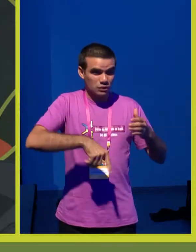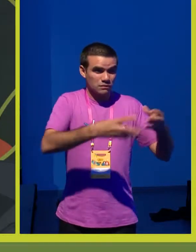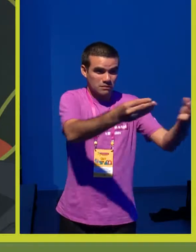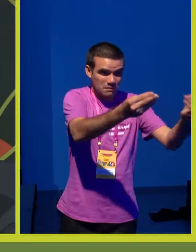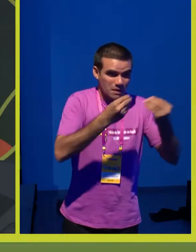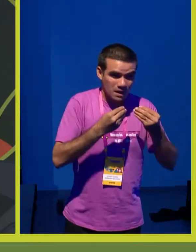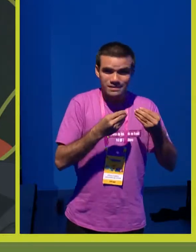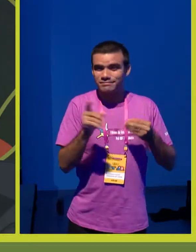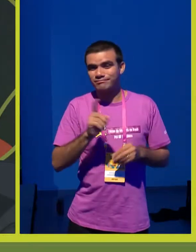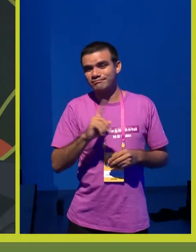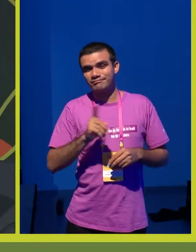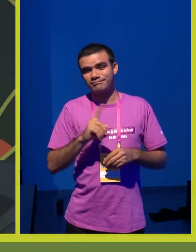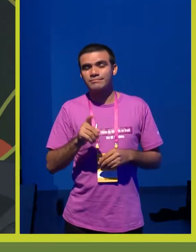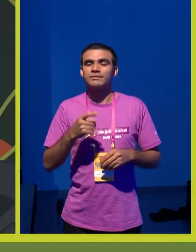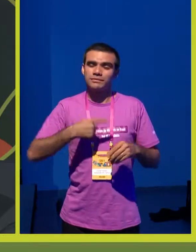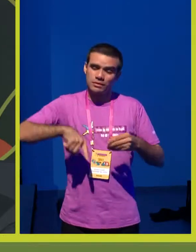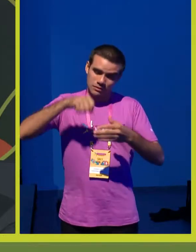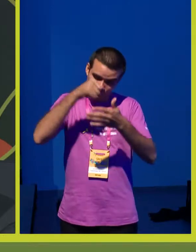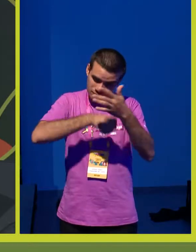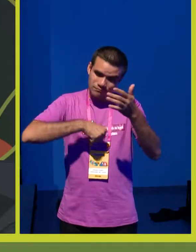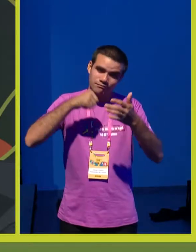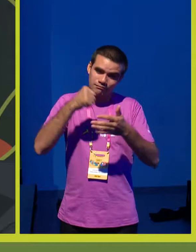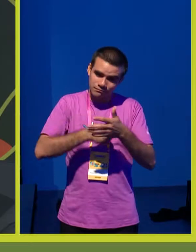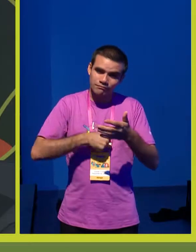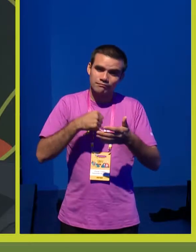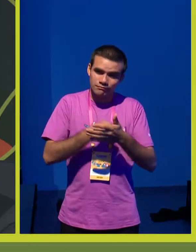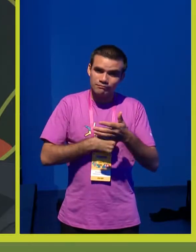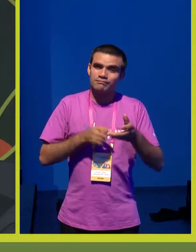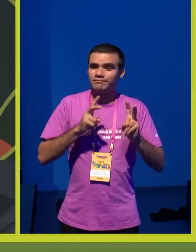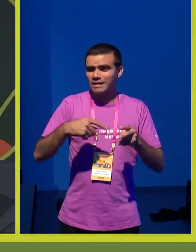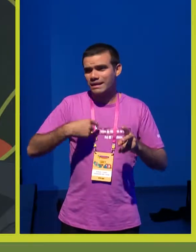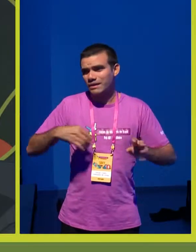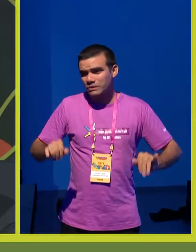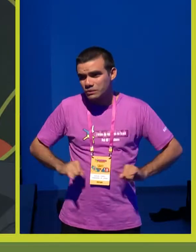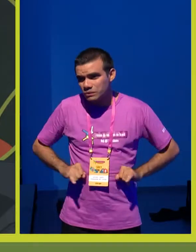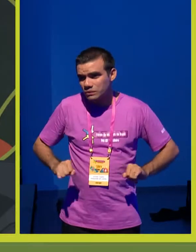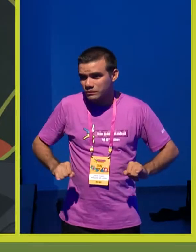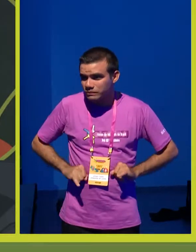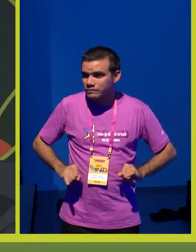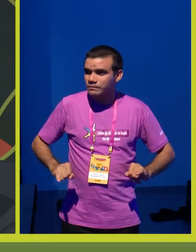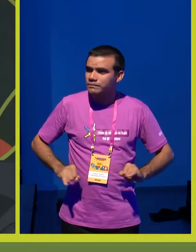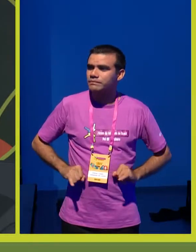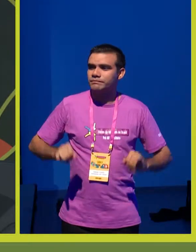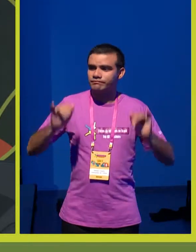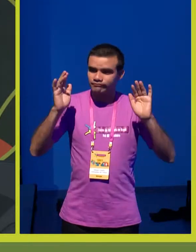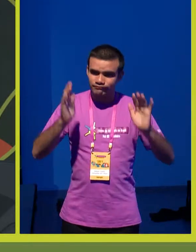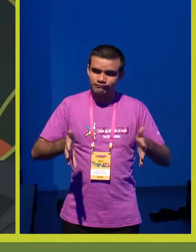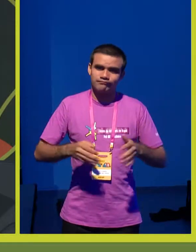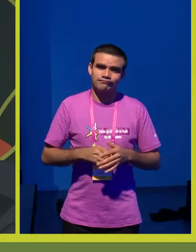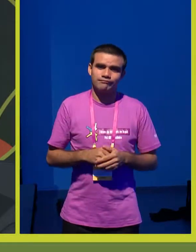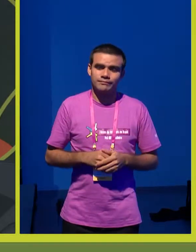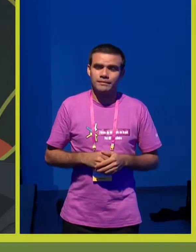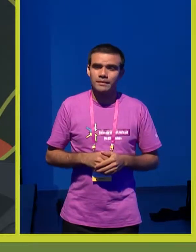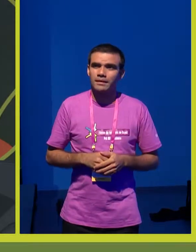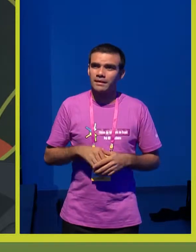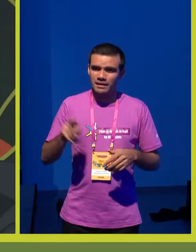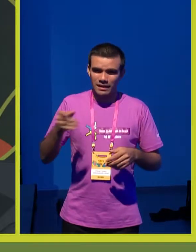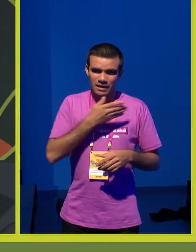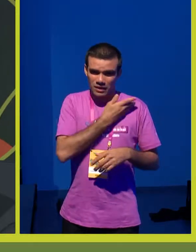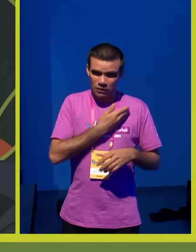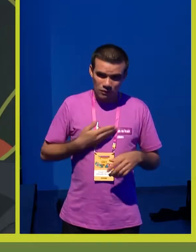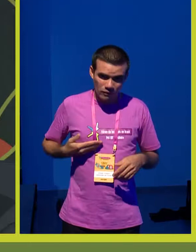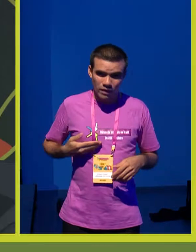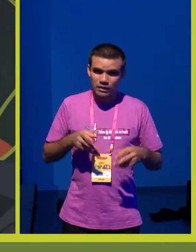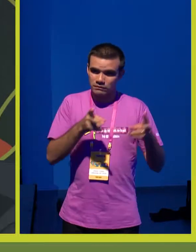então isso é uma coisa que a gente tem que brigar bastante porque eu já sofri com isso e o órgão público